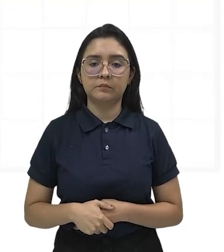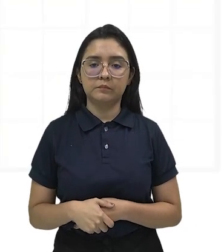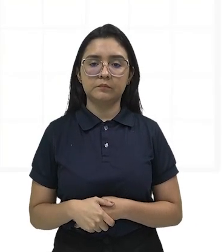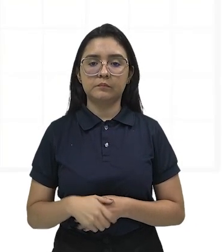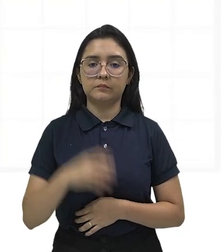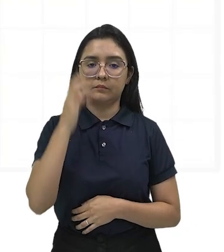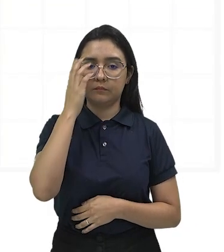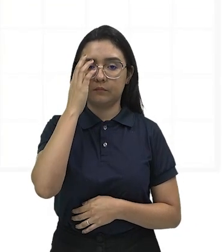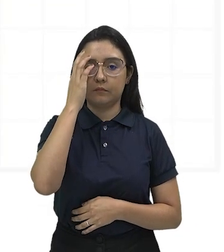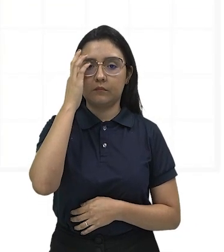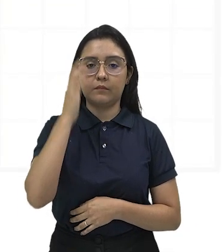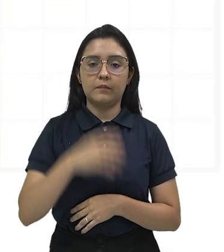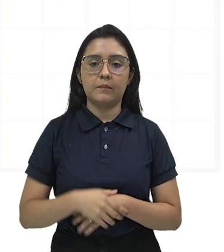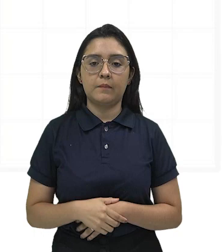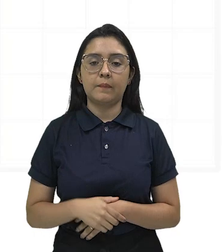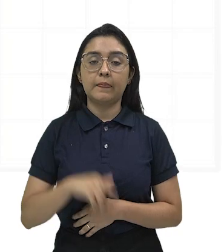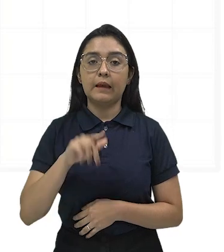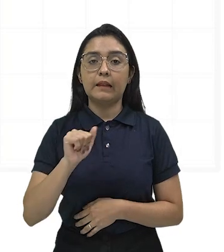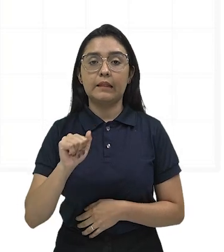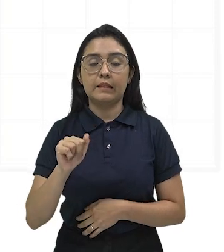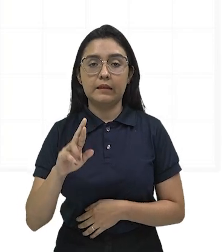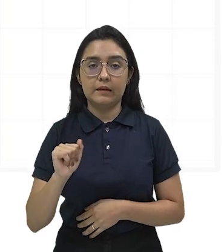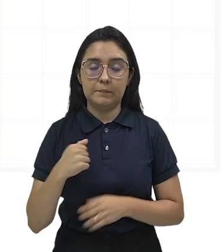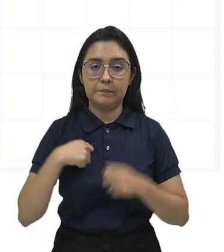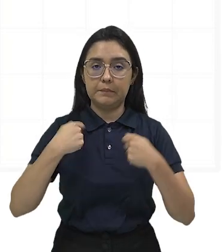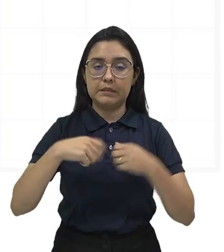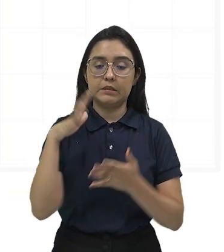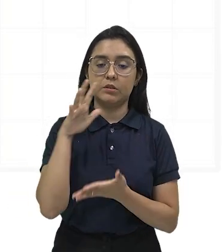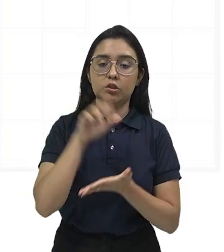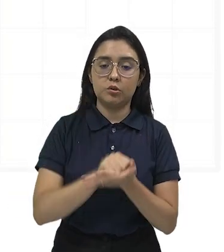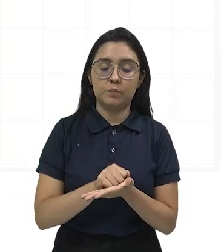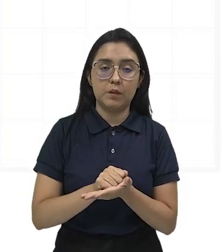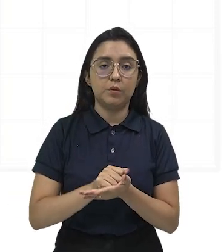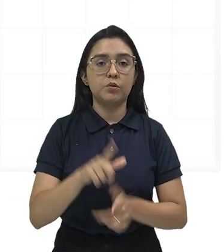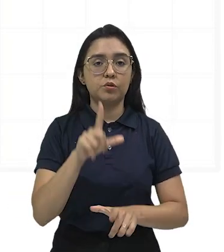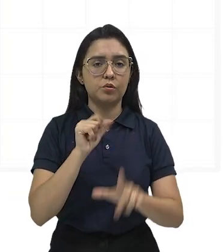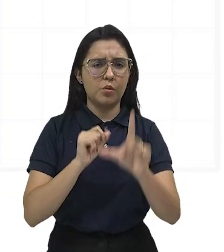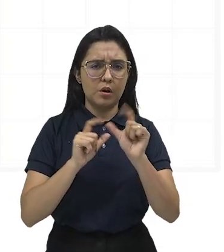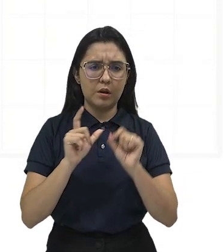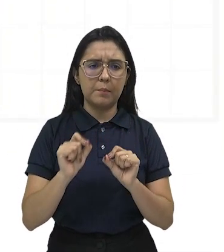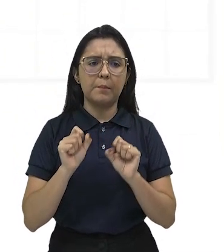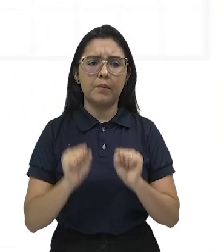pessoa que é a Lara. Lara pode escolher